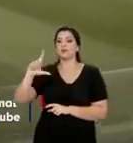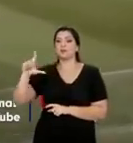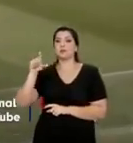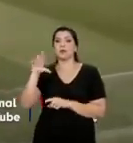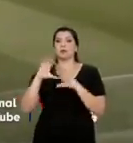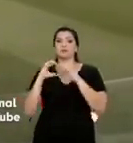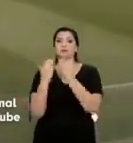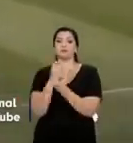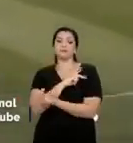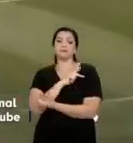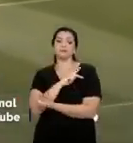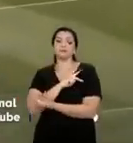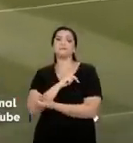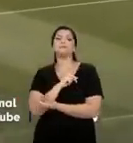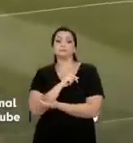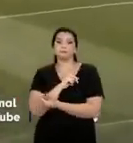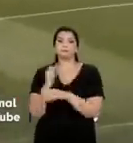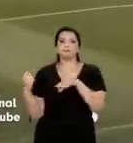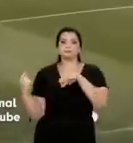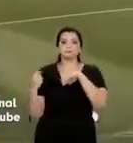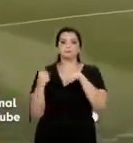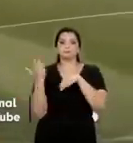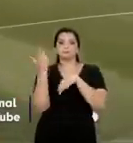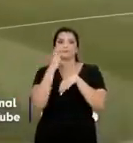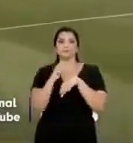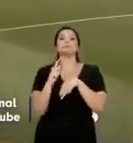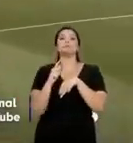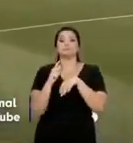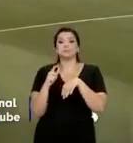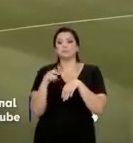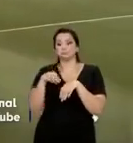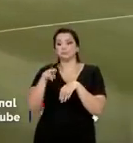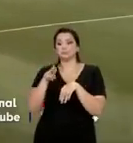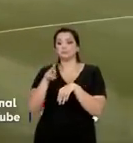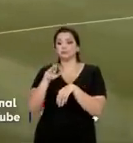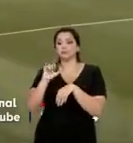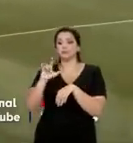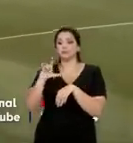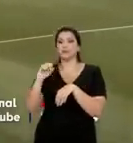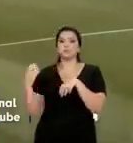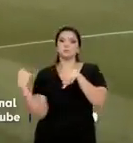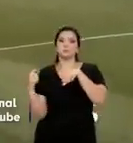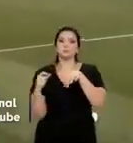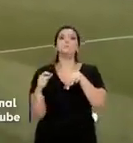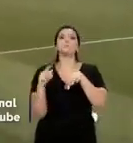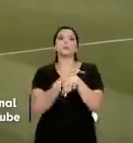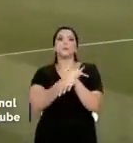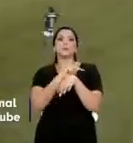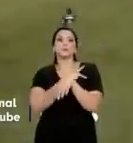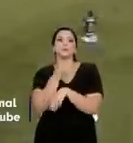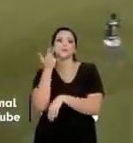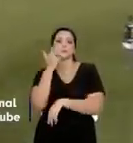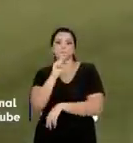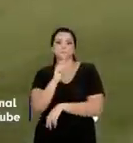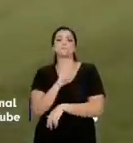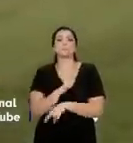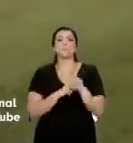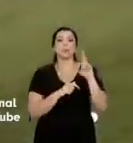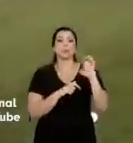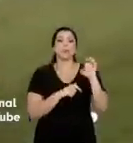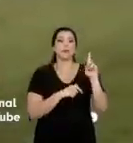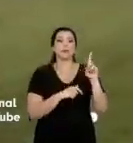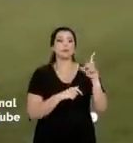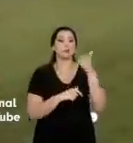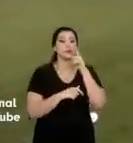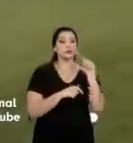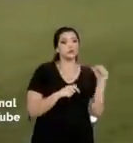Allianz Parque no primeiro minuto de bola rolando o zagueiro Murilo abriu o placar para o Palmeiras o Red Bull